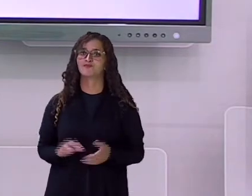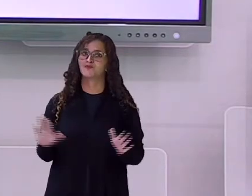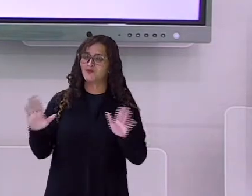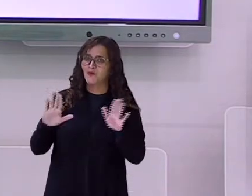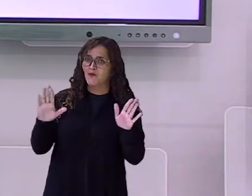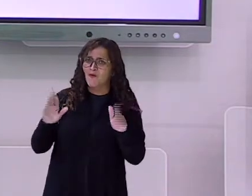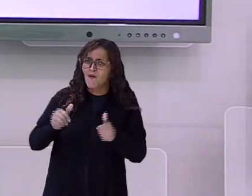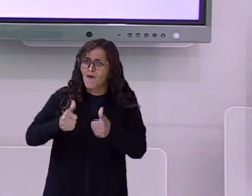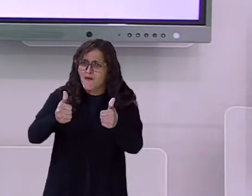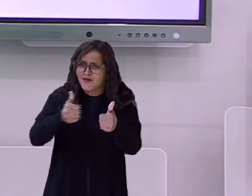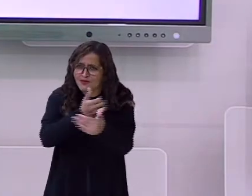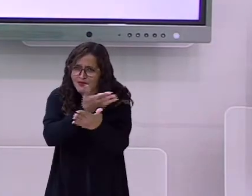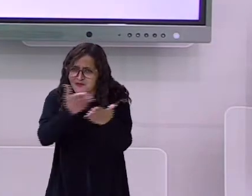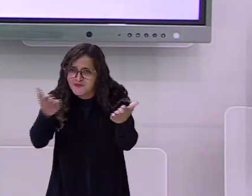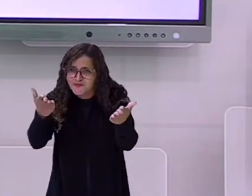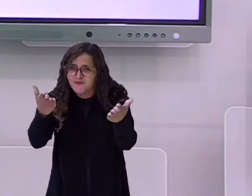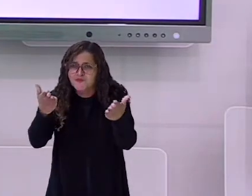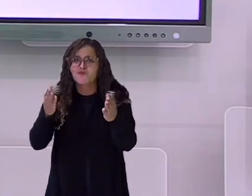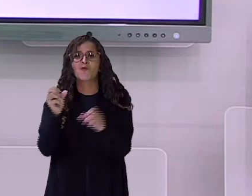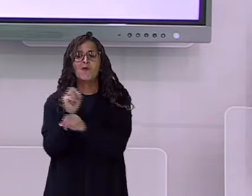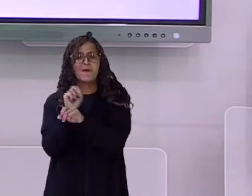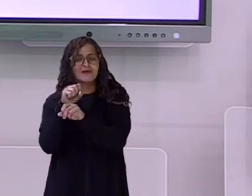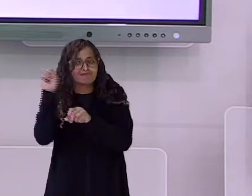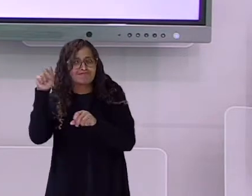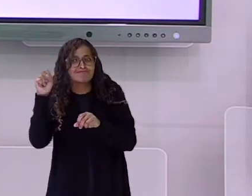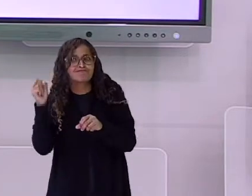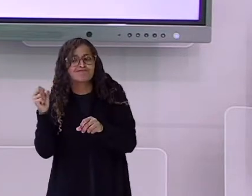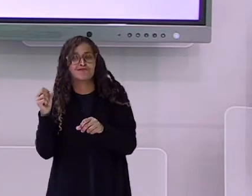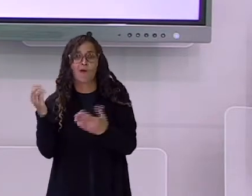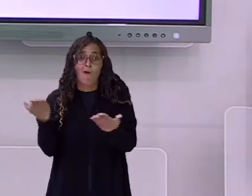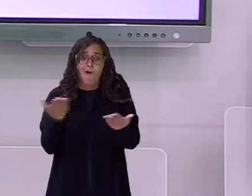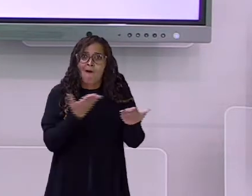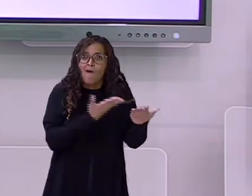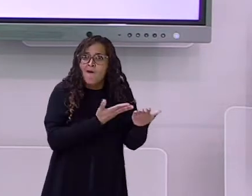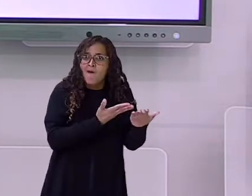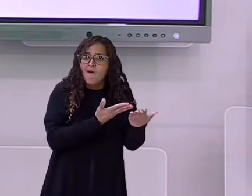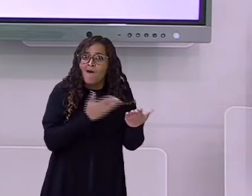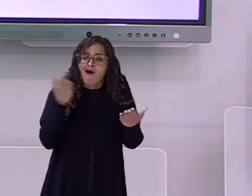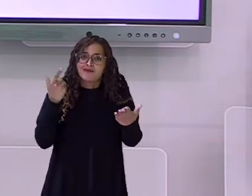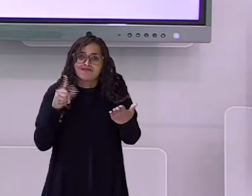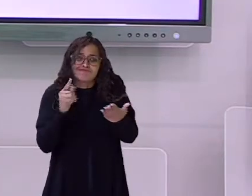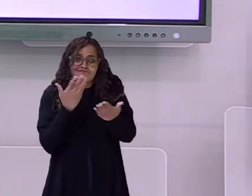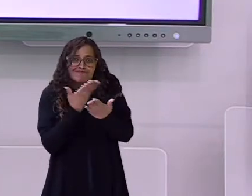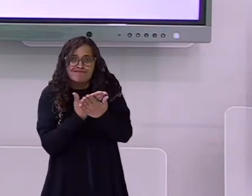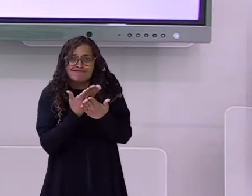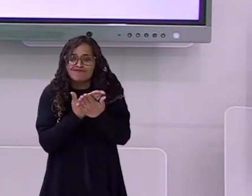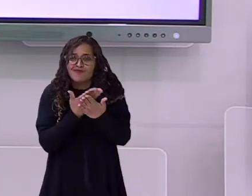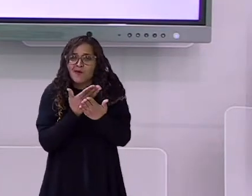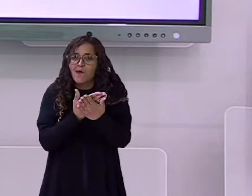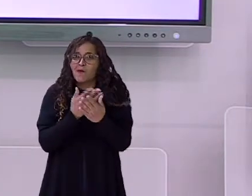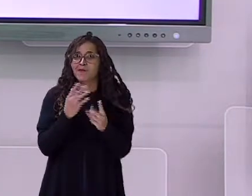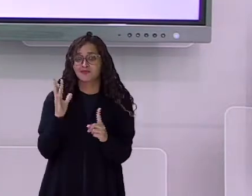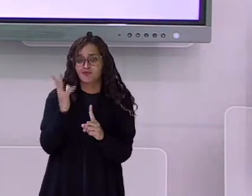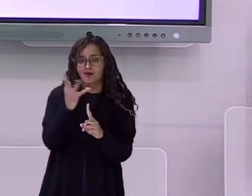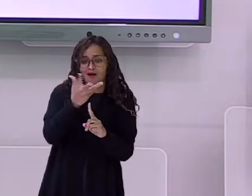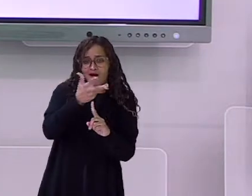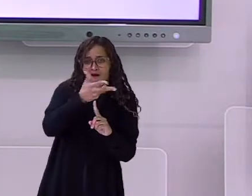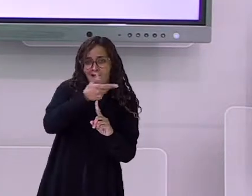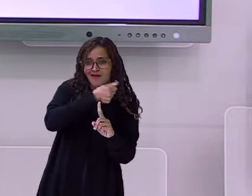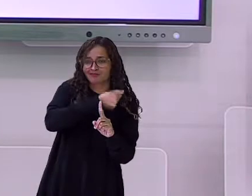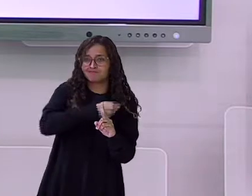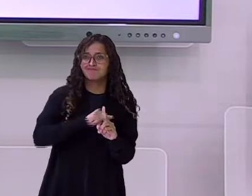Olá, tudo bem? Seja bem-vindo para mais uma aula de arte. Eu sou o professor Antônio e hoje nós estaremos falando sobre